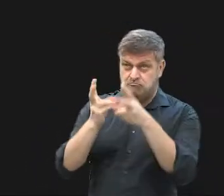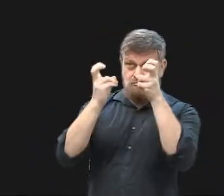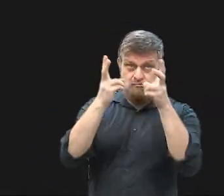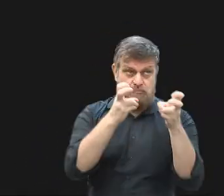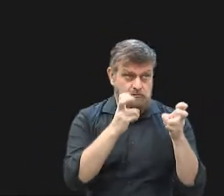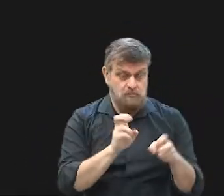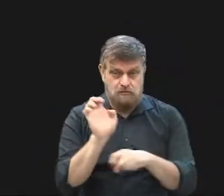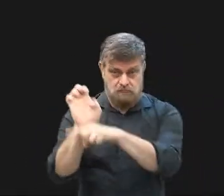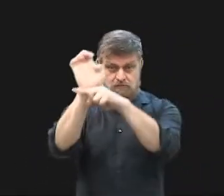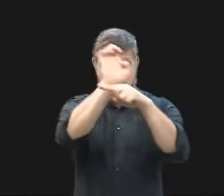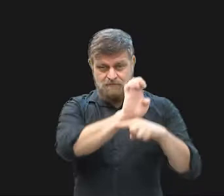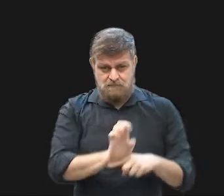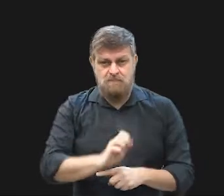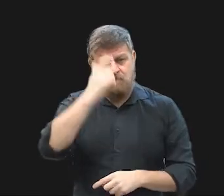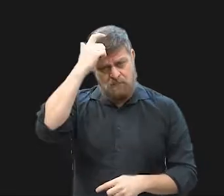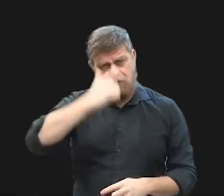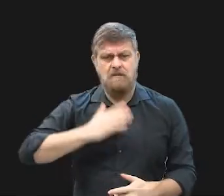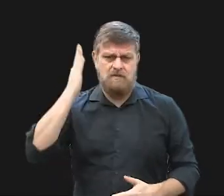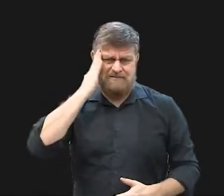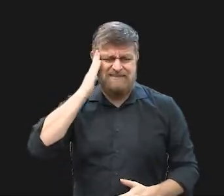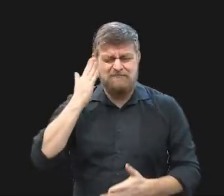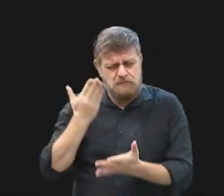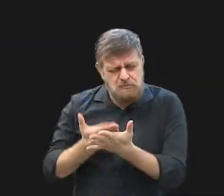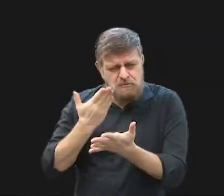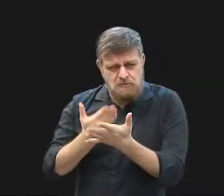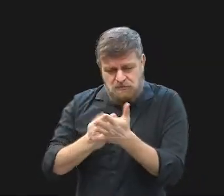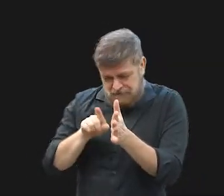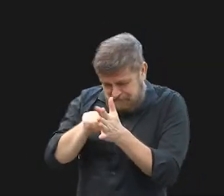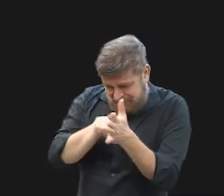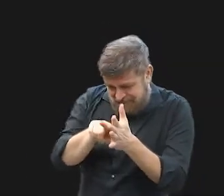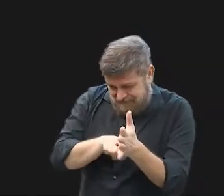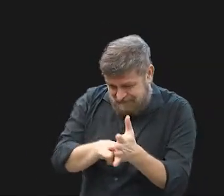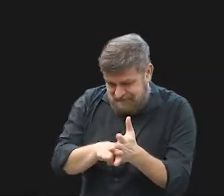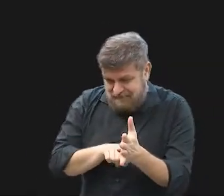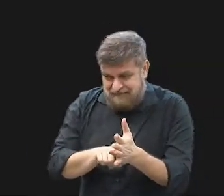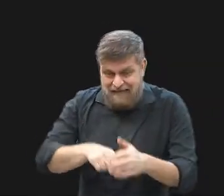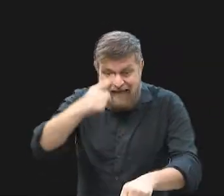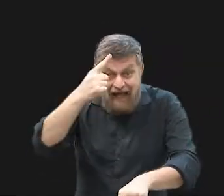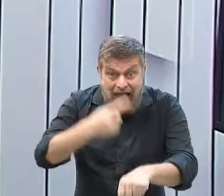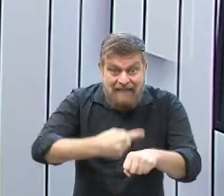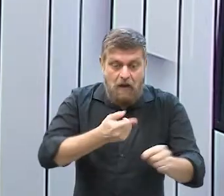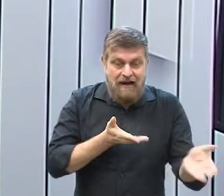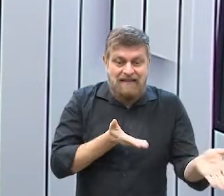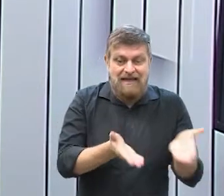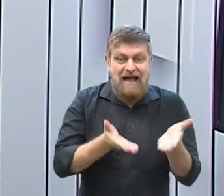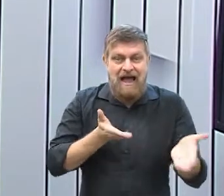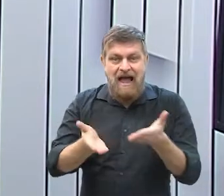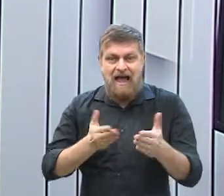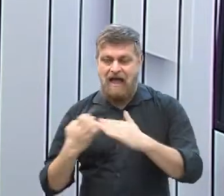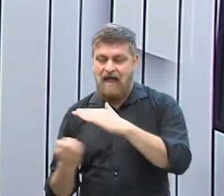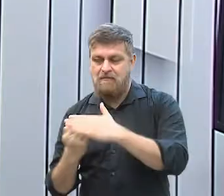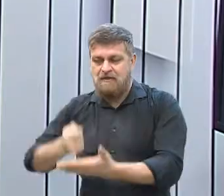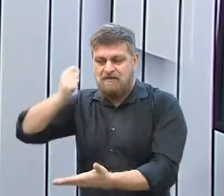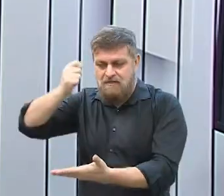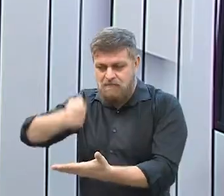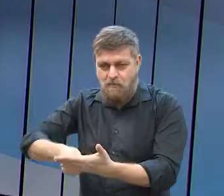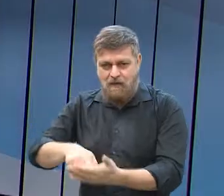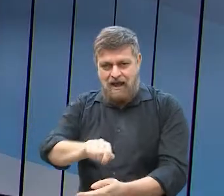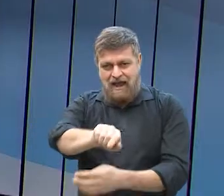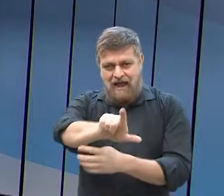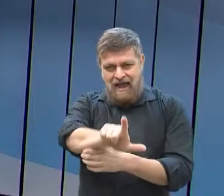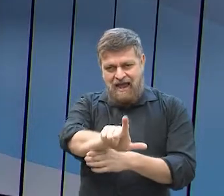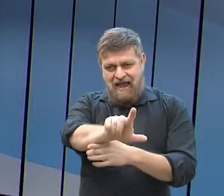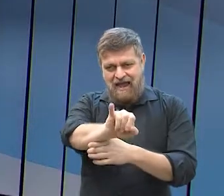né, isso eu falo com propriedade porque eu estudo bastante, acontecem no processo de licitação, no chamamento, né, onde se tem amarração